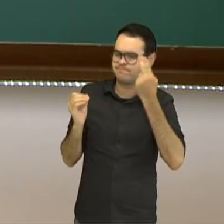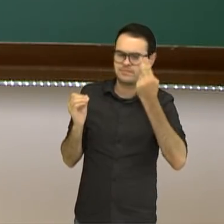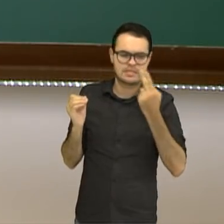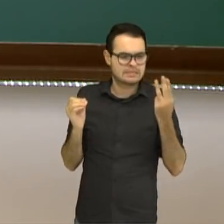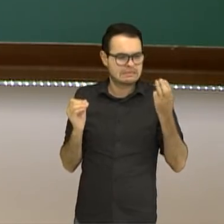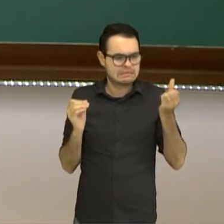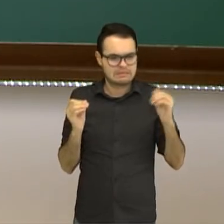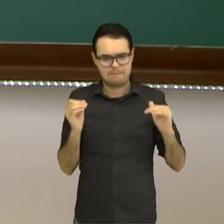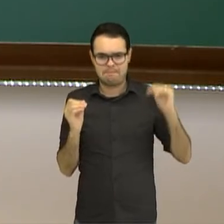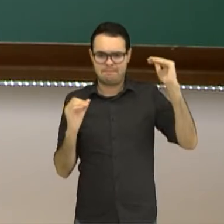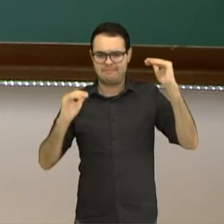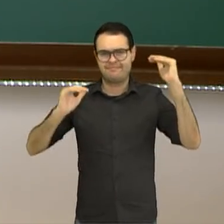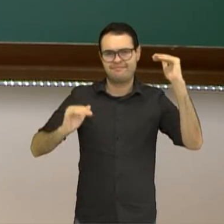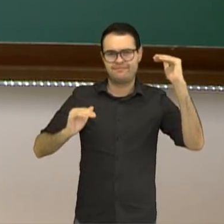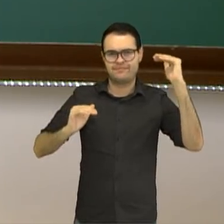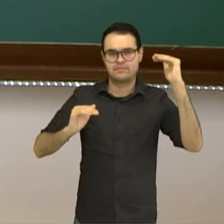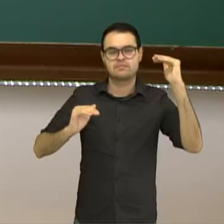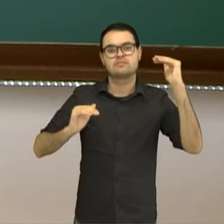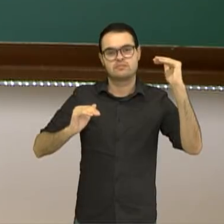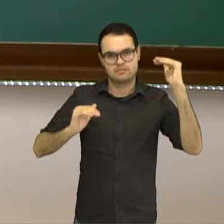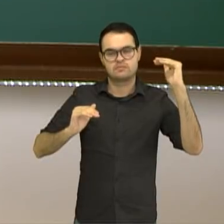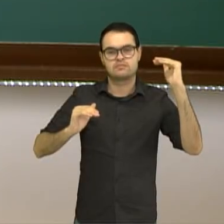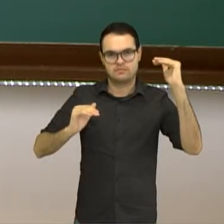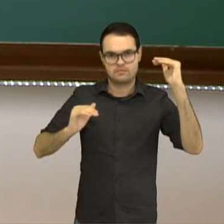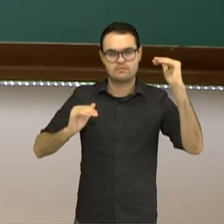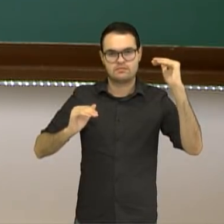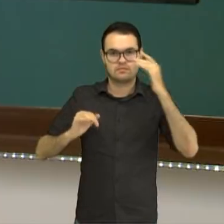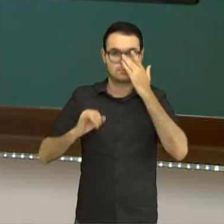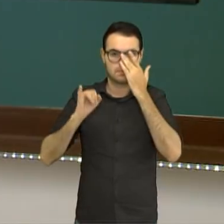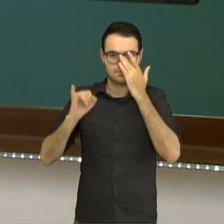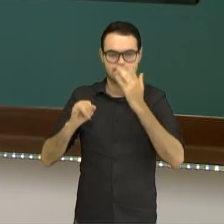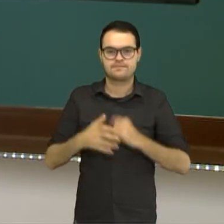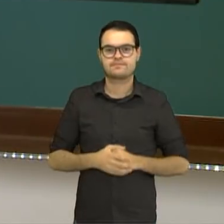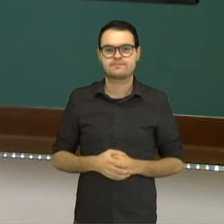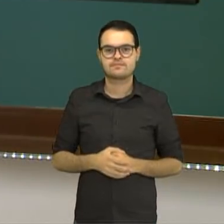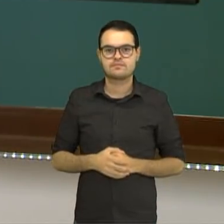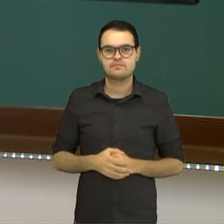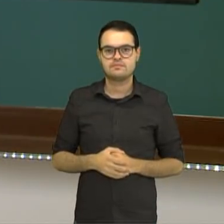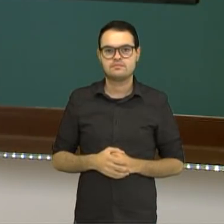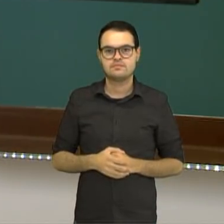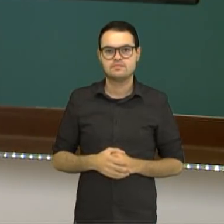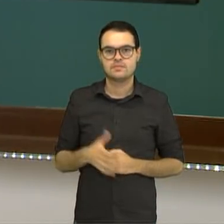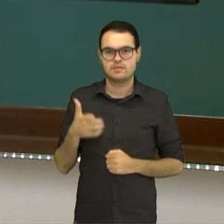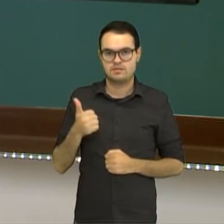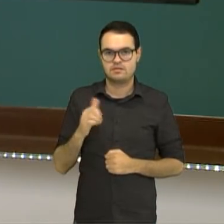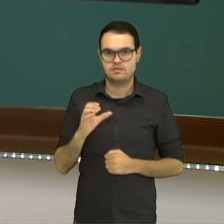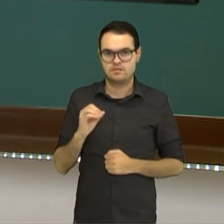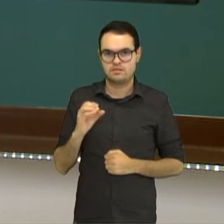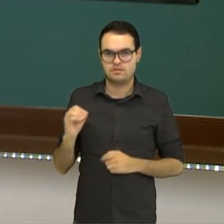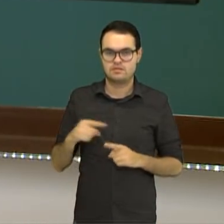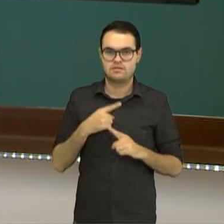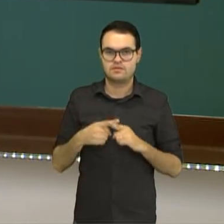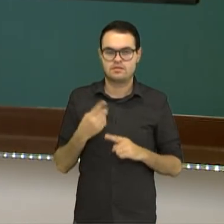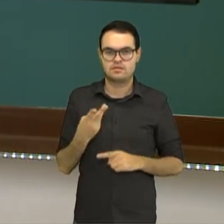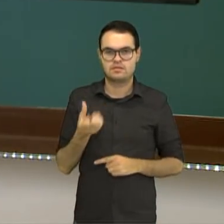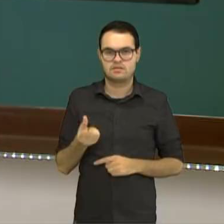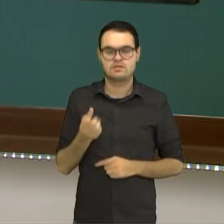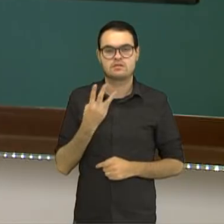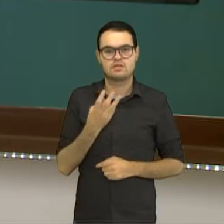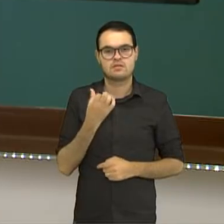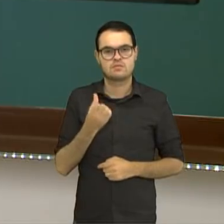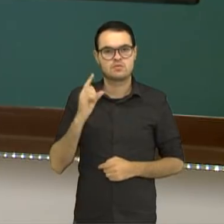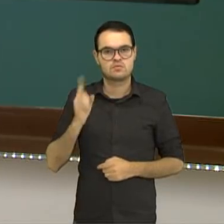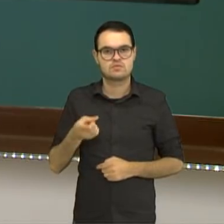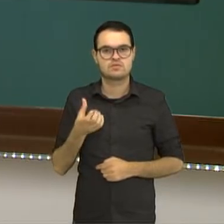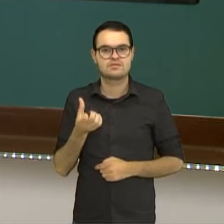dividir por 36. Realmente, se eu pegar 100 vezes o 36, vai dar 3.600.